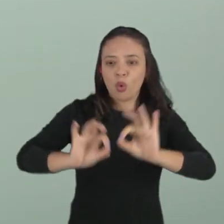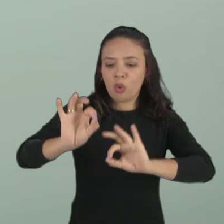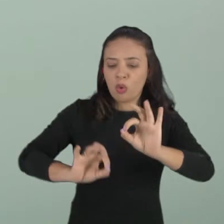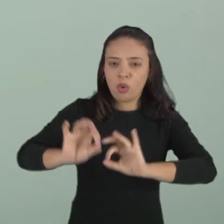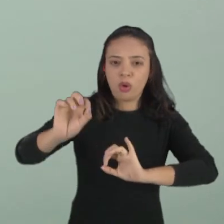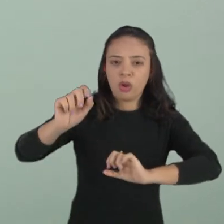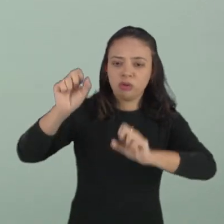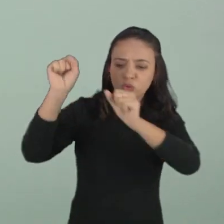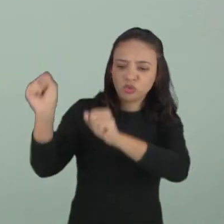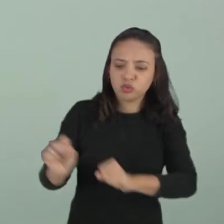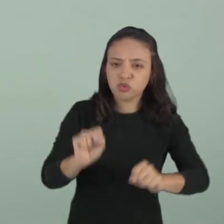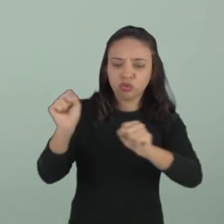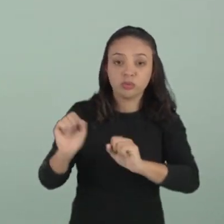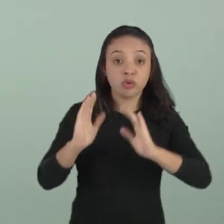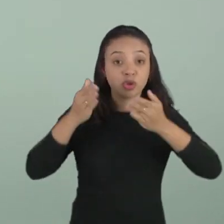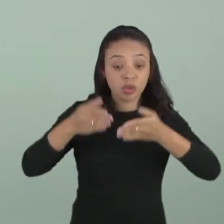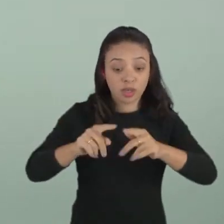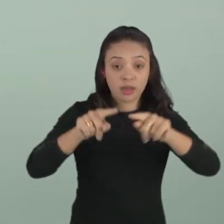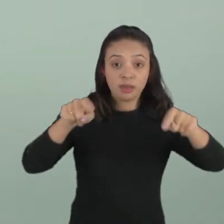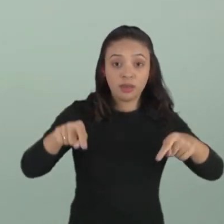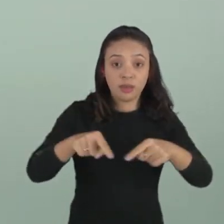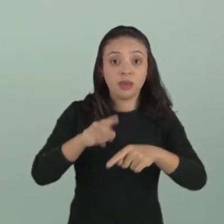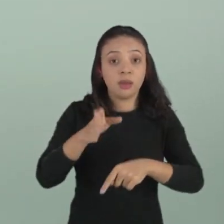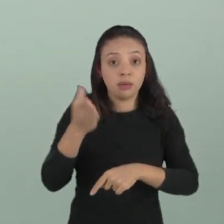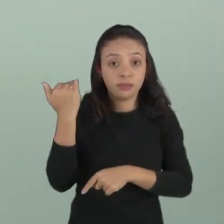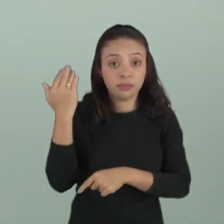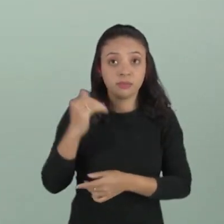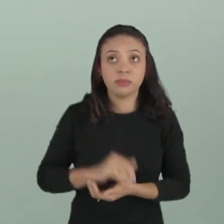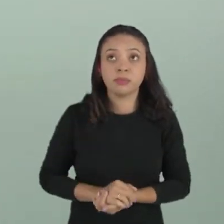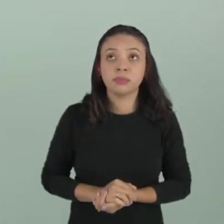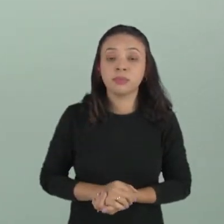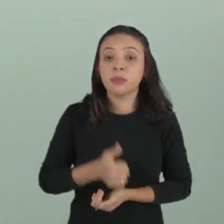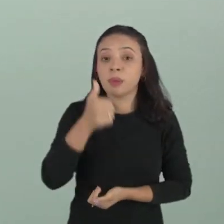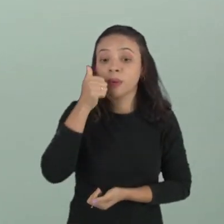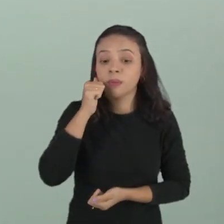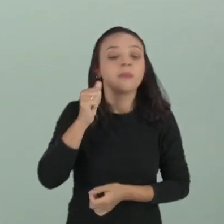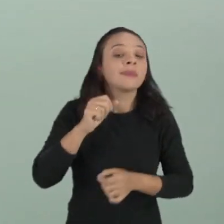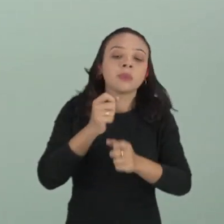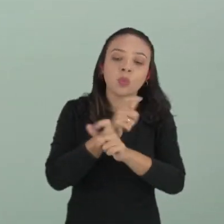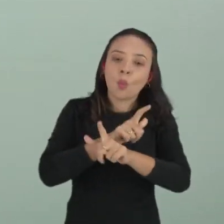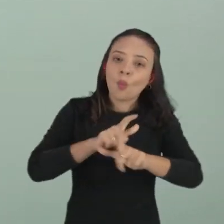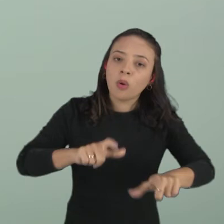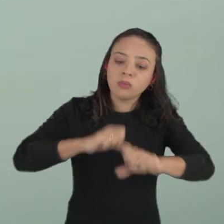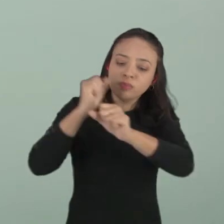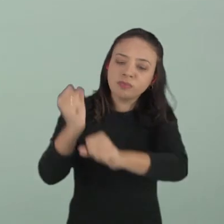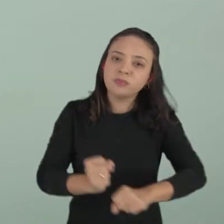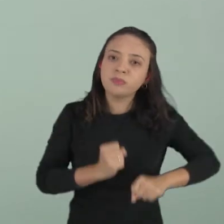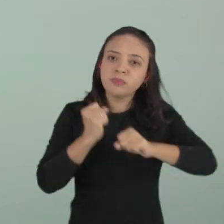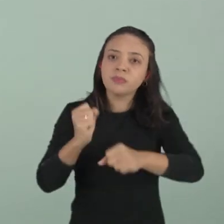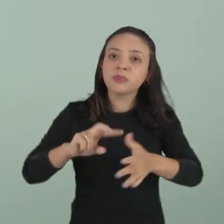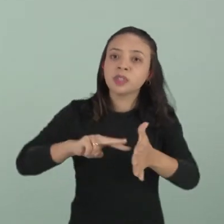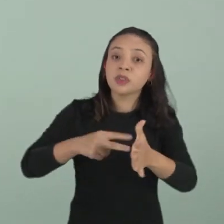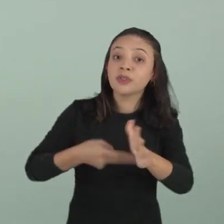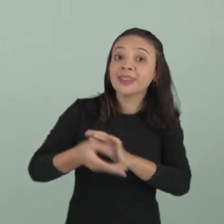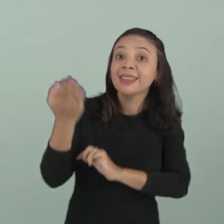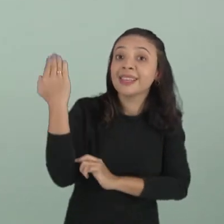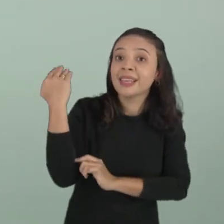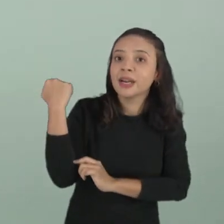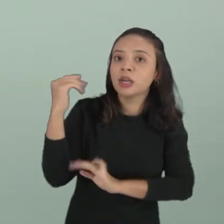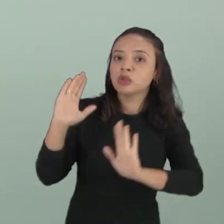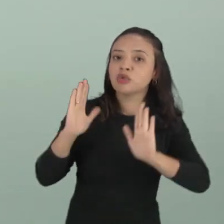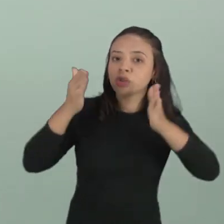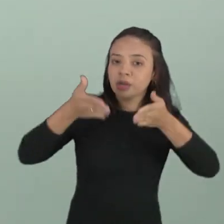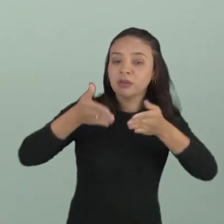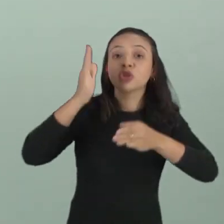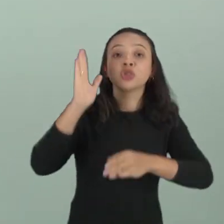à sala é passado. A moça limpara significa que antes desse passado de eu